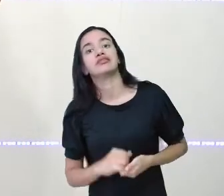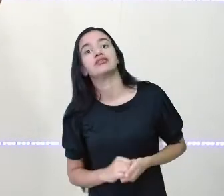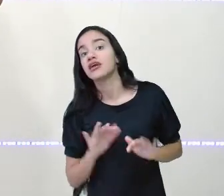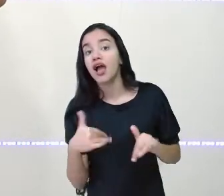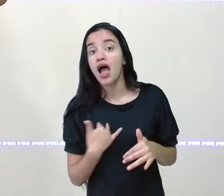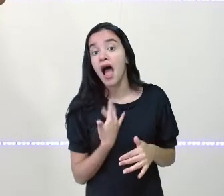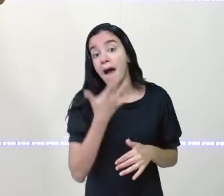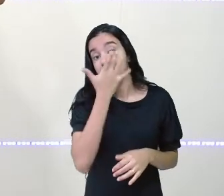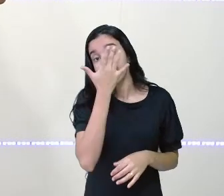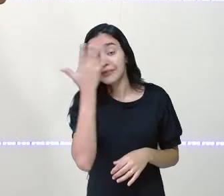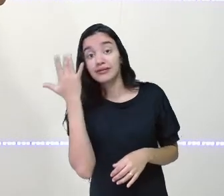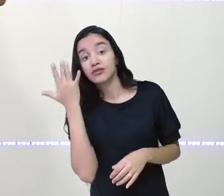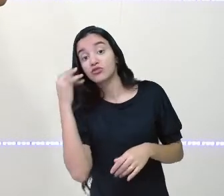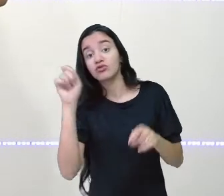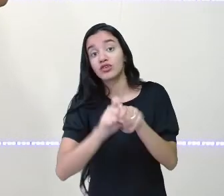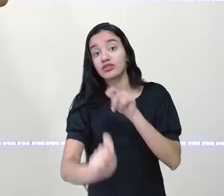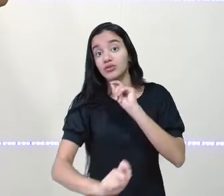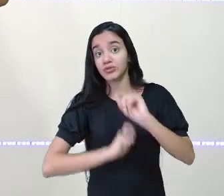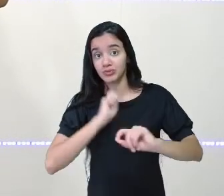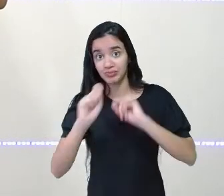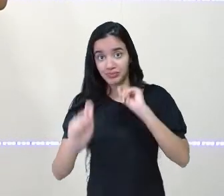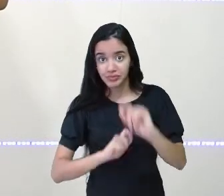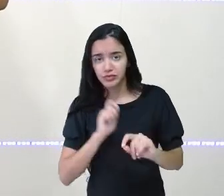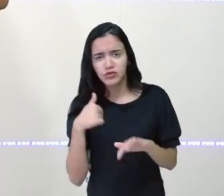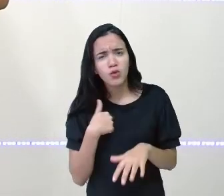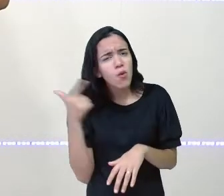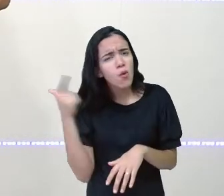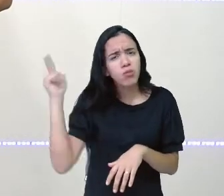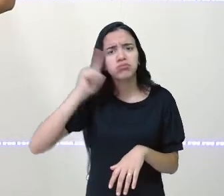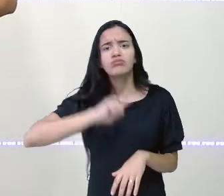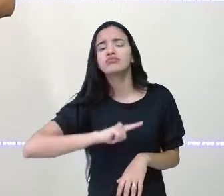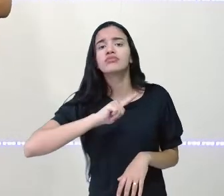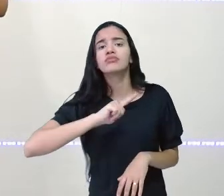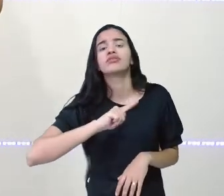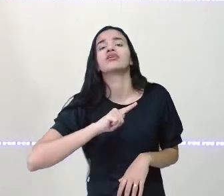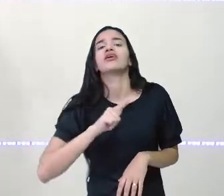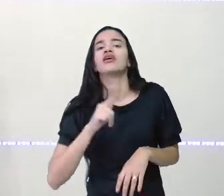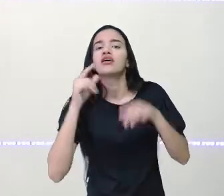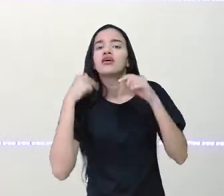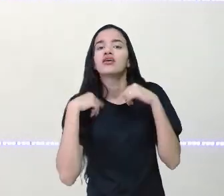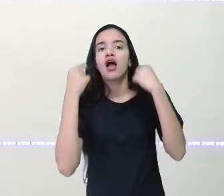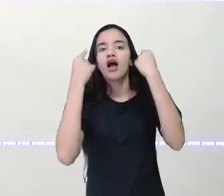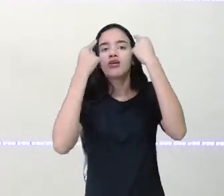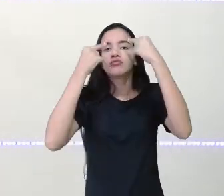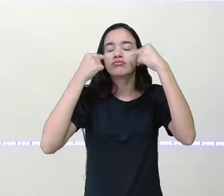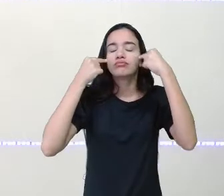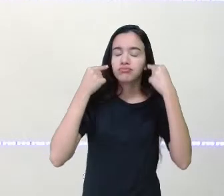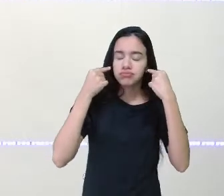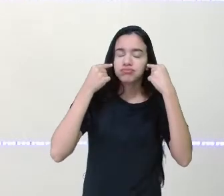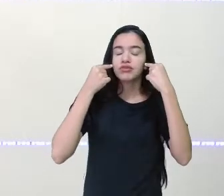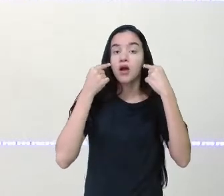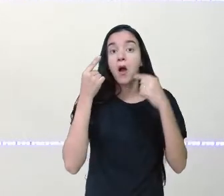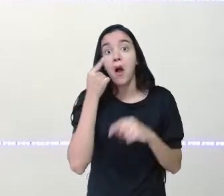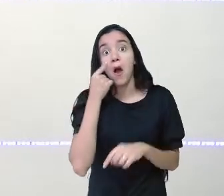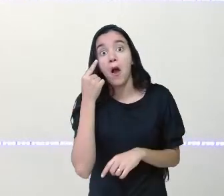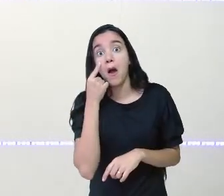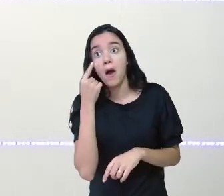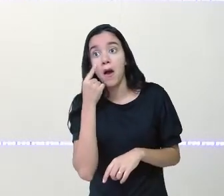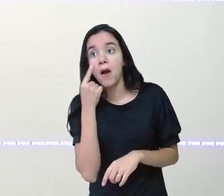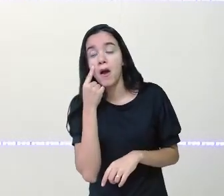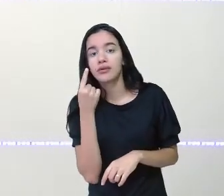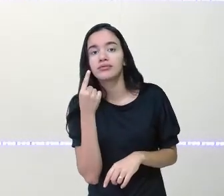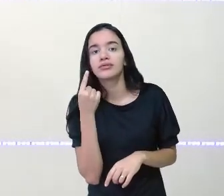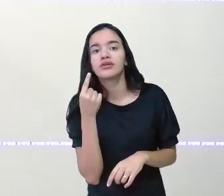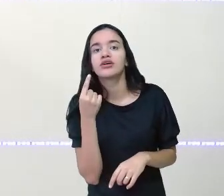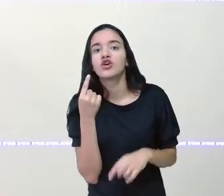o que é que essa pessoa faz quando não consegue dormir? Fecha os olhinhos, olha só o poema aqui, olha,